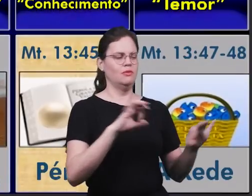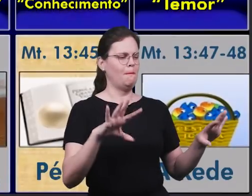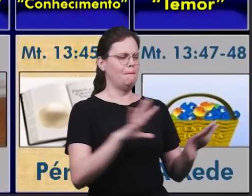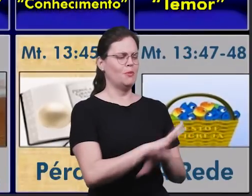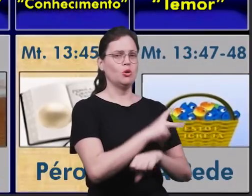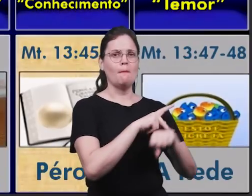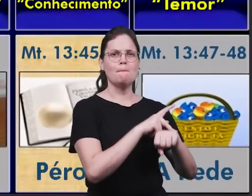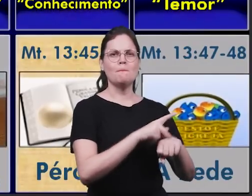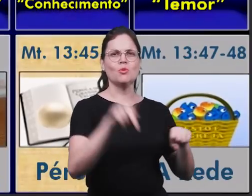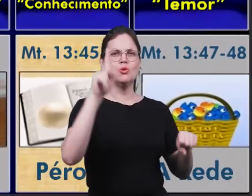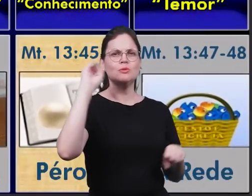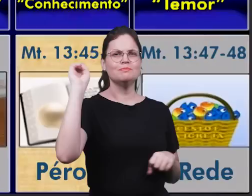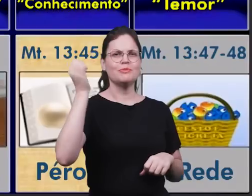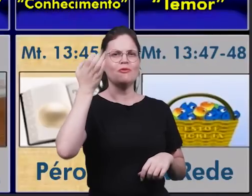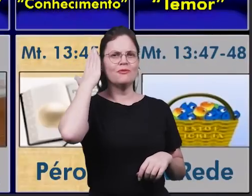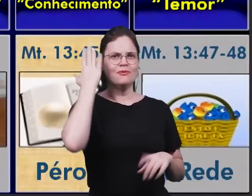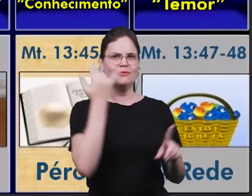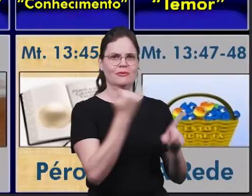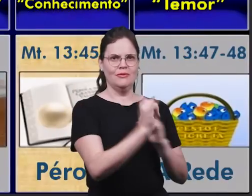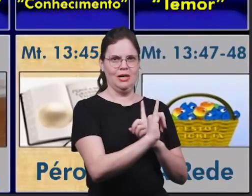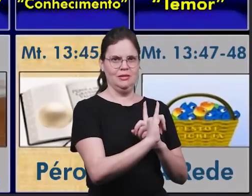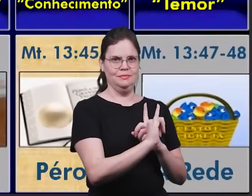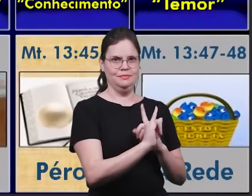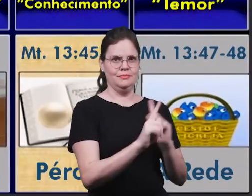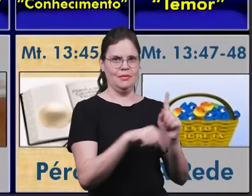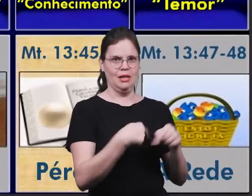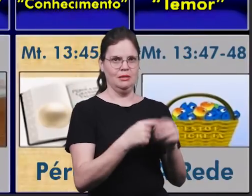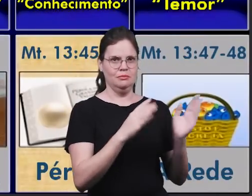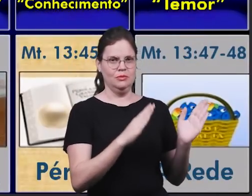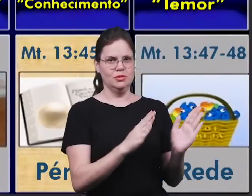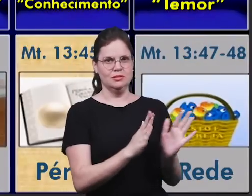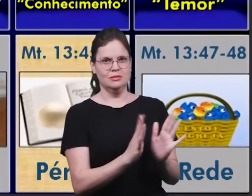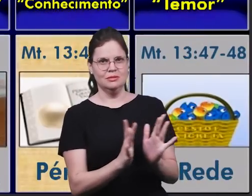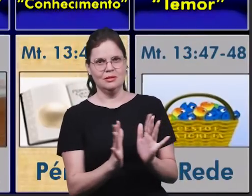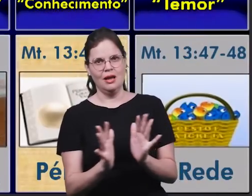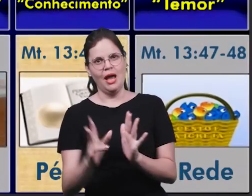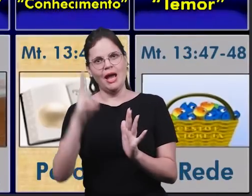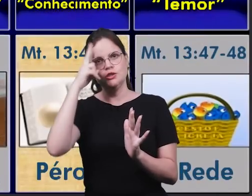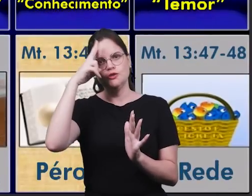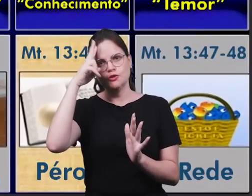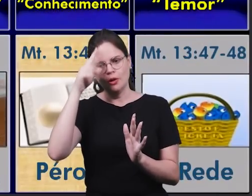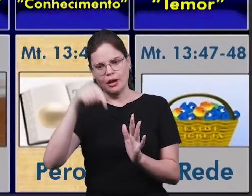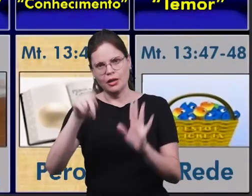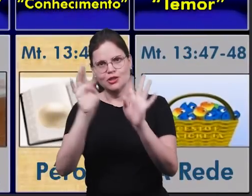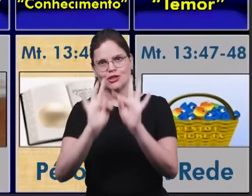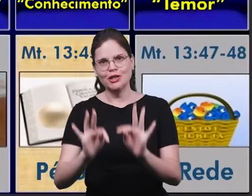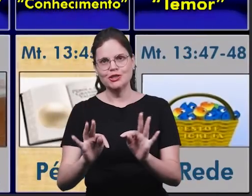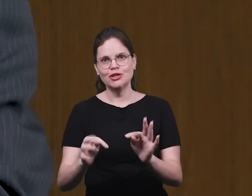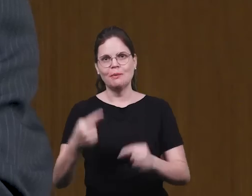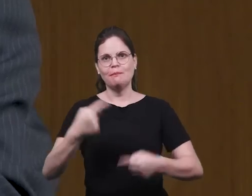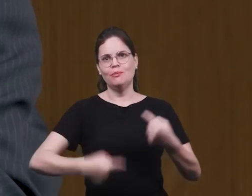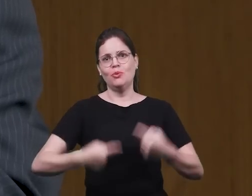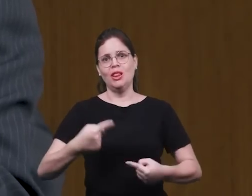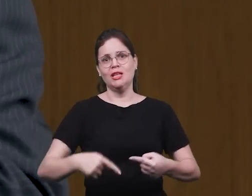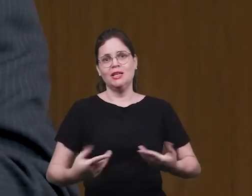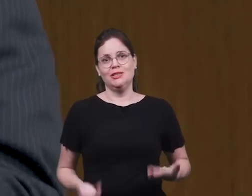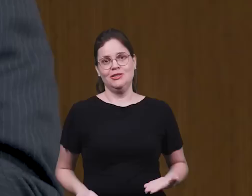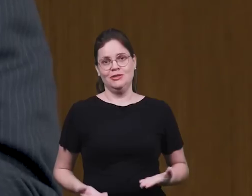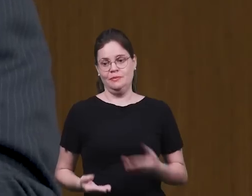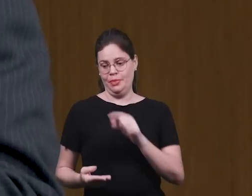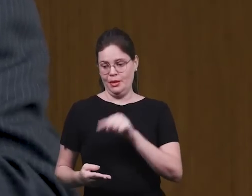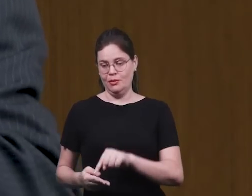profética, mas depois ela entrou num momento que se tornou essencialmente histórica e até política, né? E depois, agora,